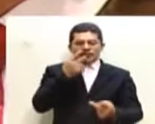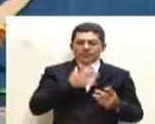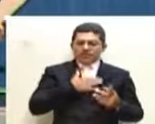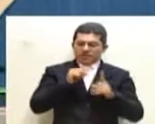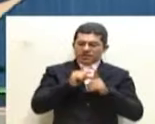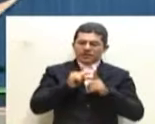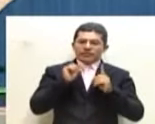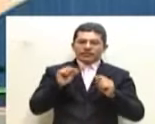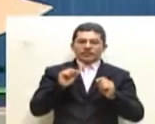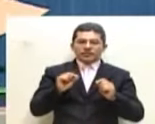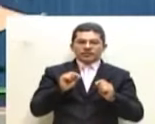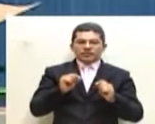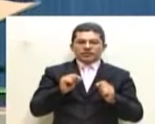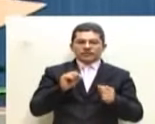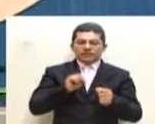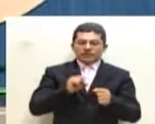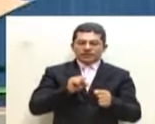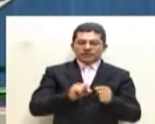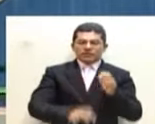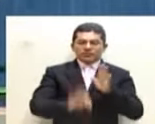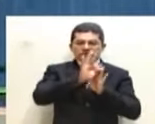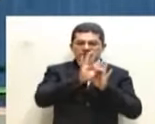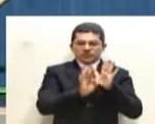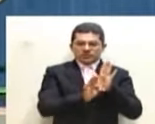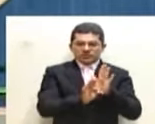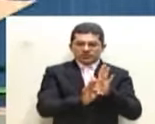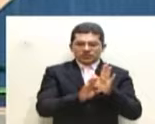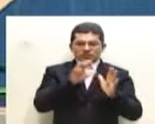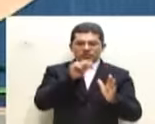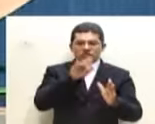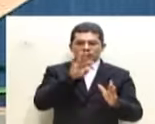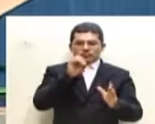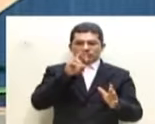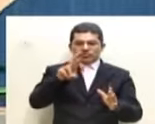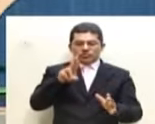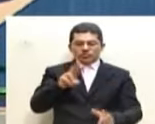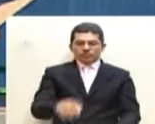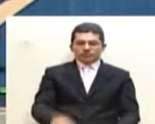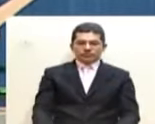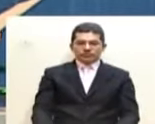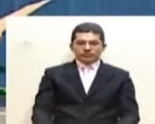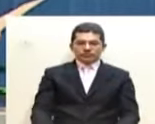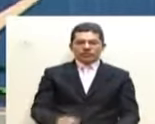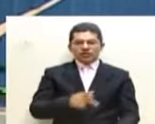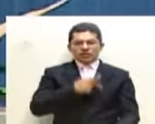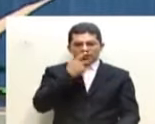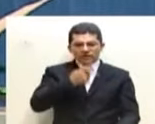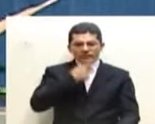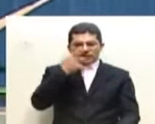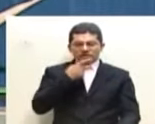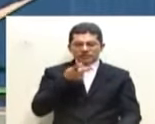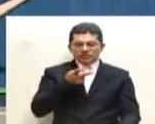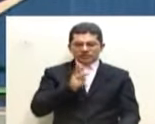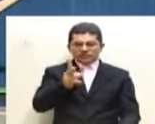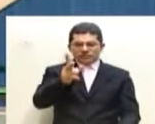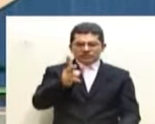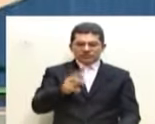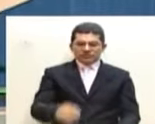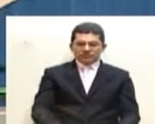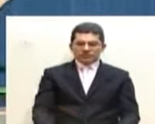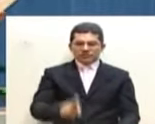tolerância e usando para isso um texto de um autor que eu insisto em citar, que